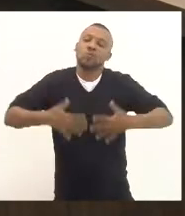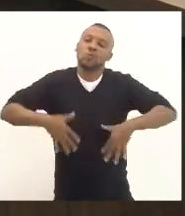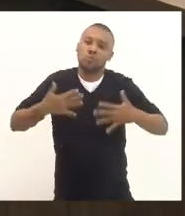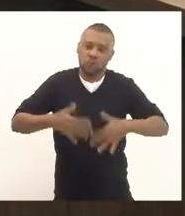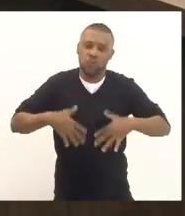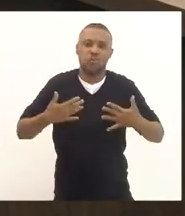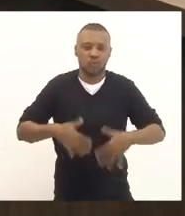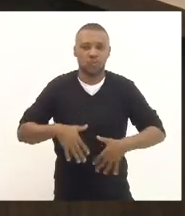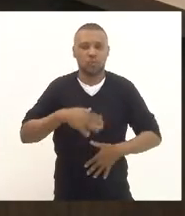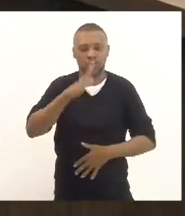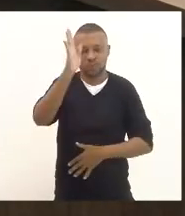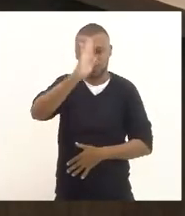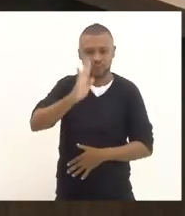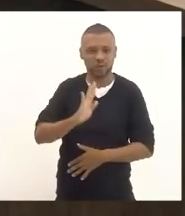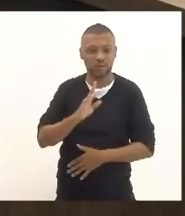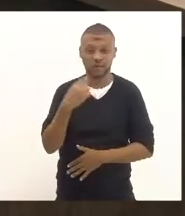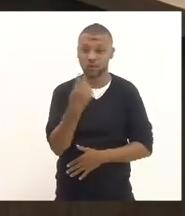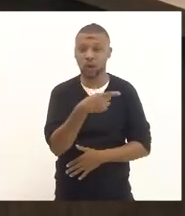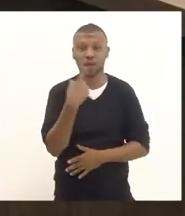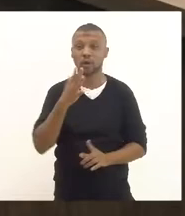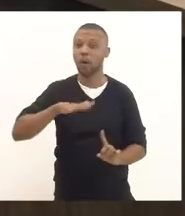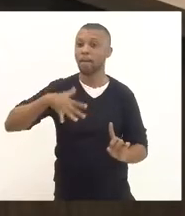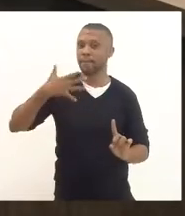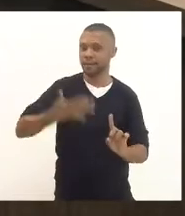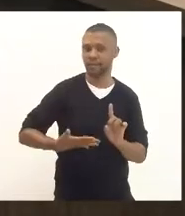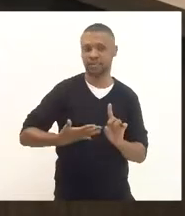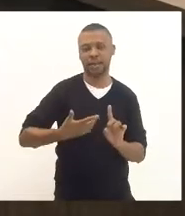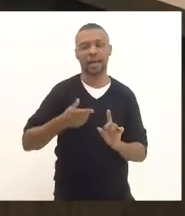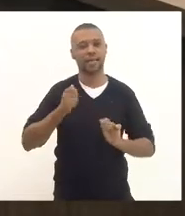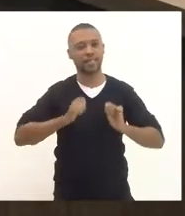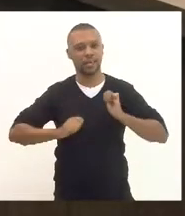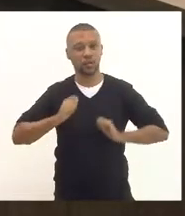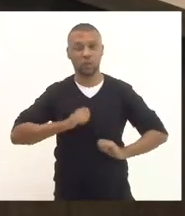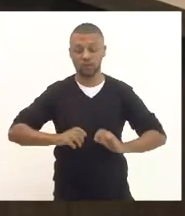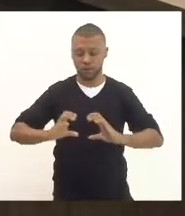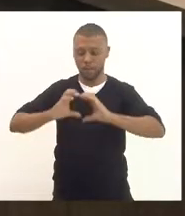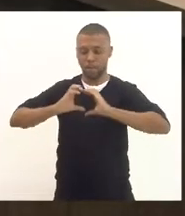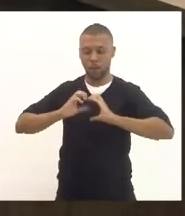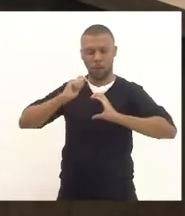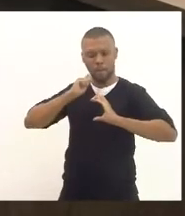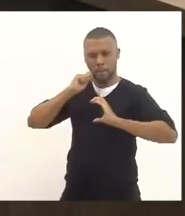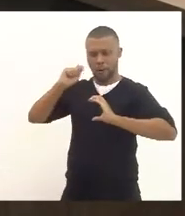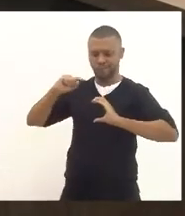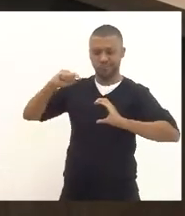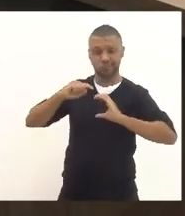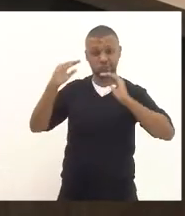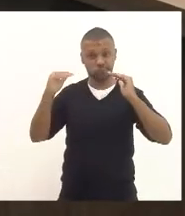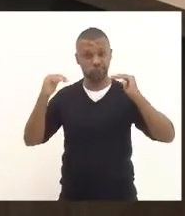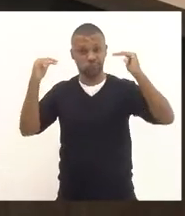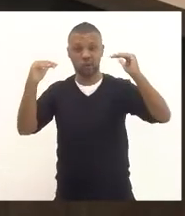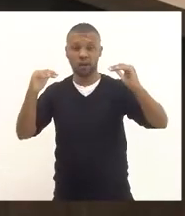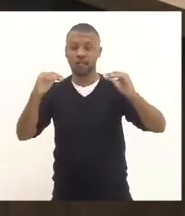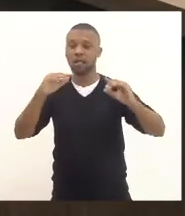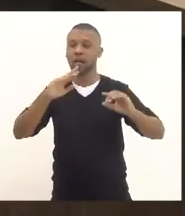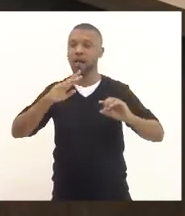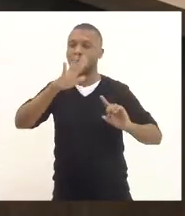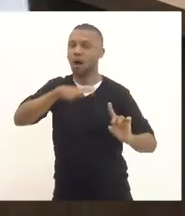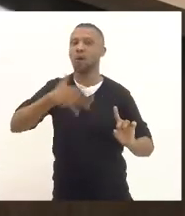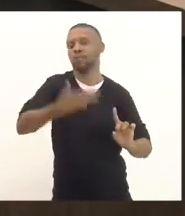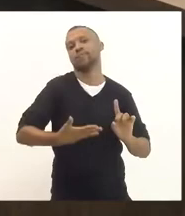nosso país para nós homenagear esse ator entregar a mais alta comenda da casa é